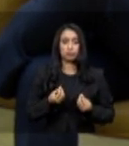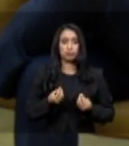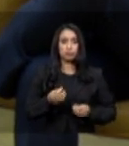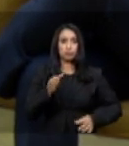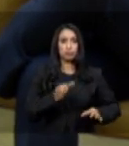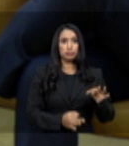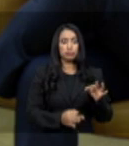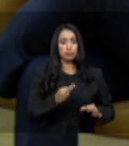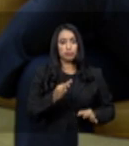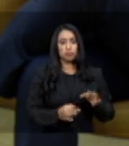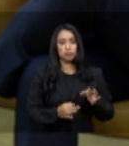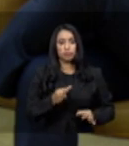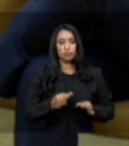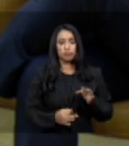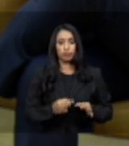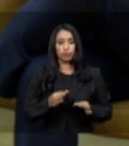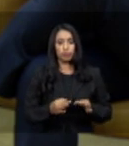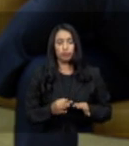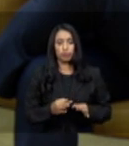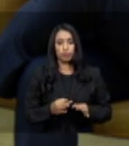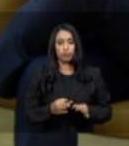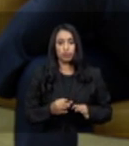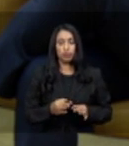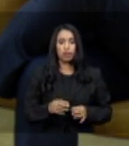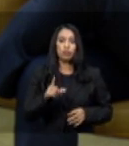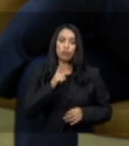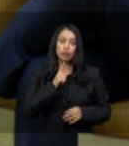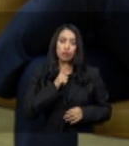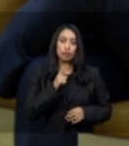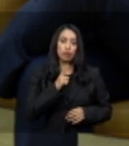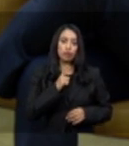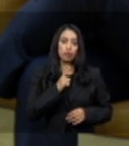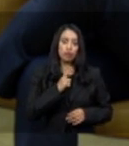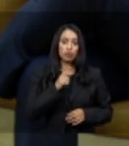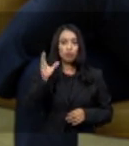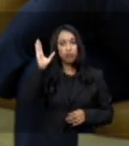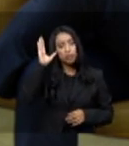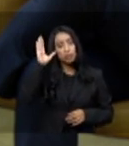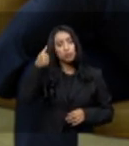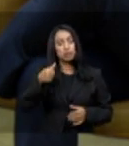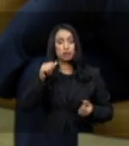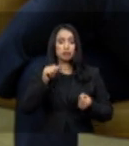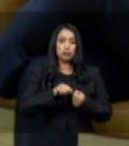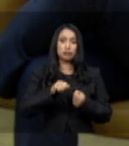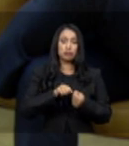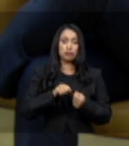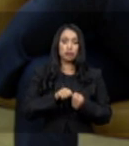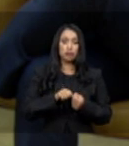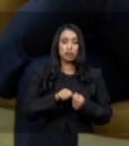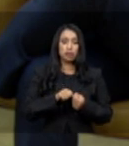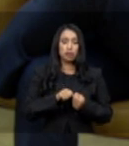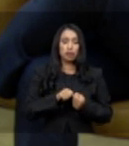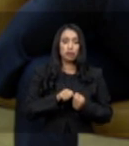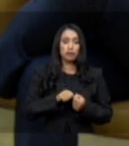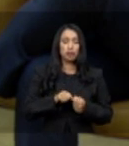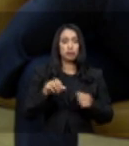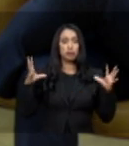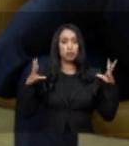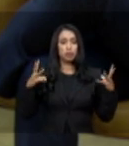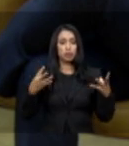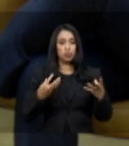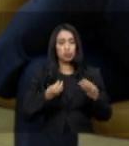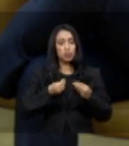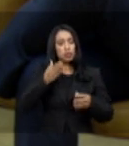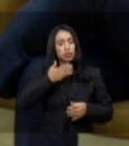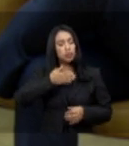do país inteiro e aplicaram o ato decisório proferido pelo eminente ministro marco aurélio